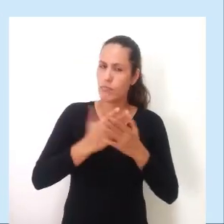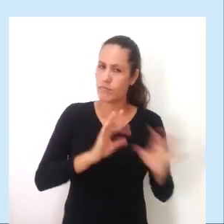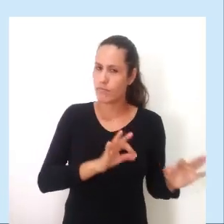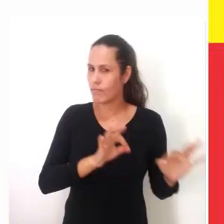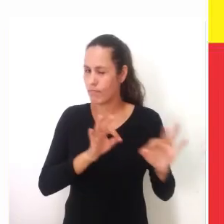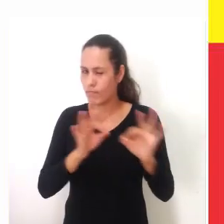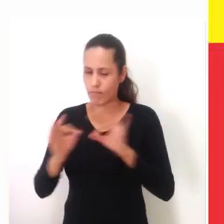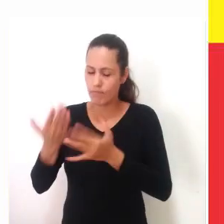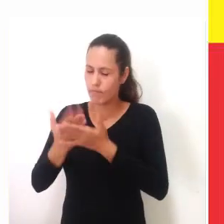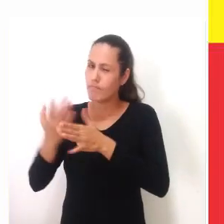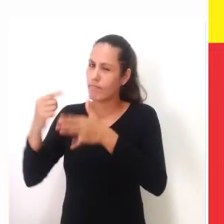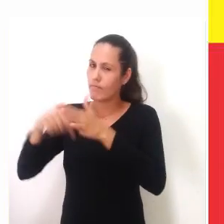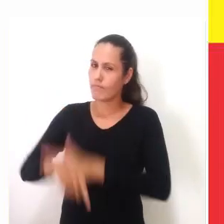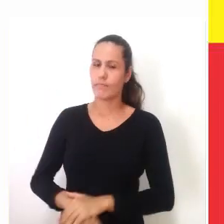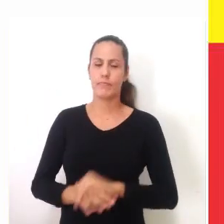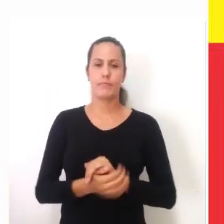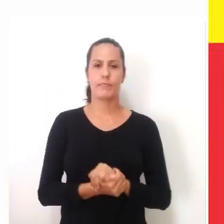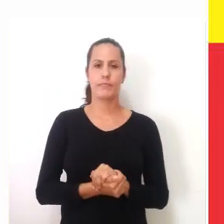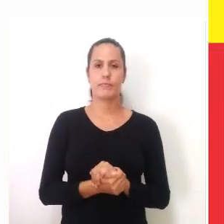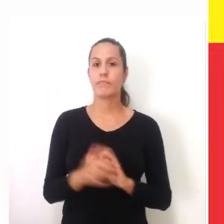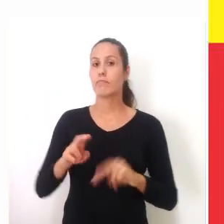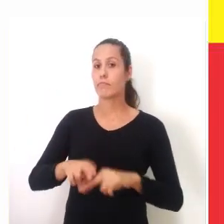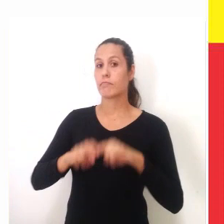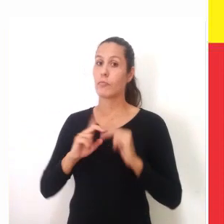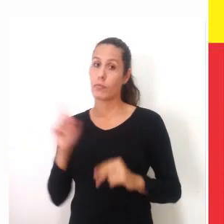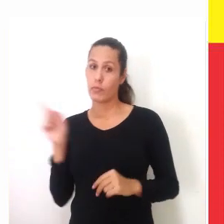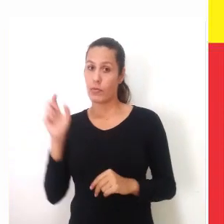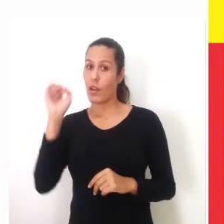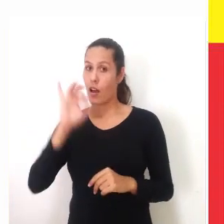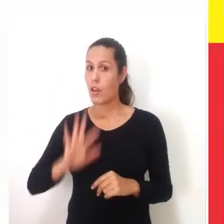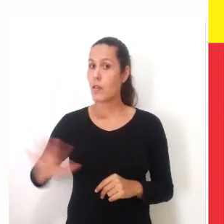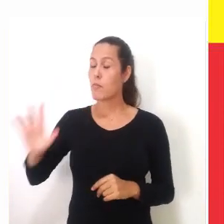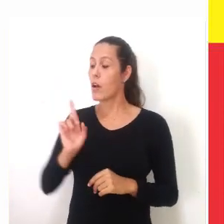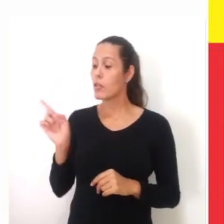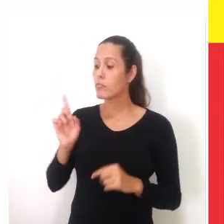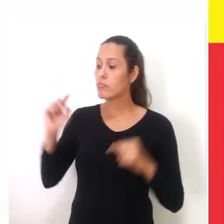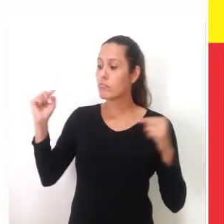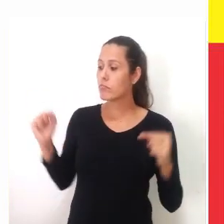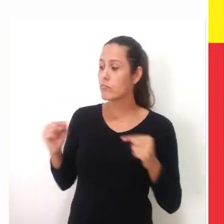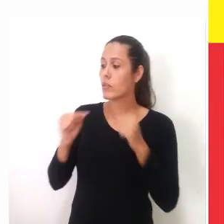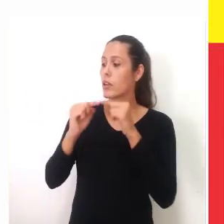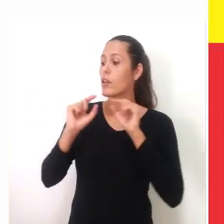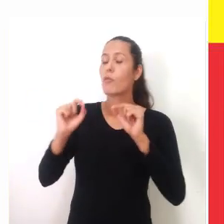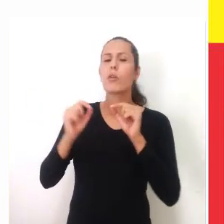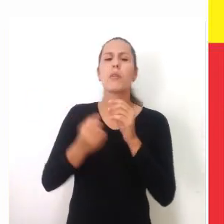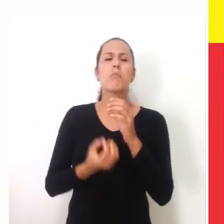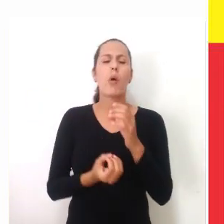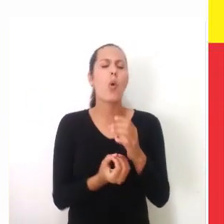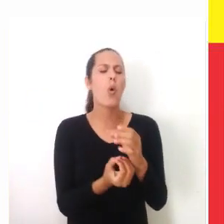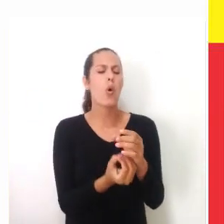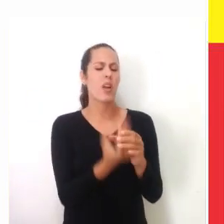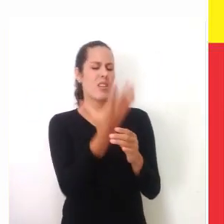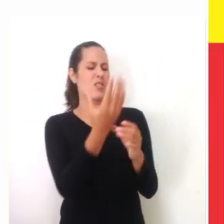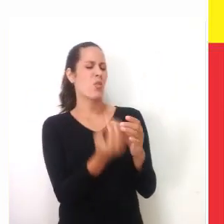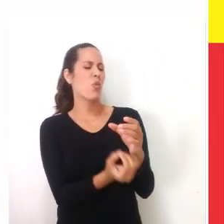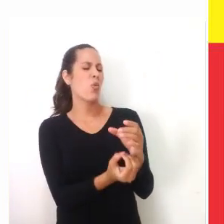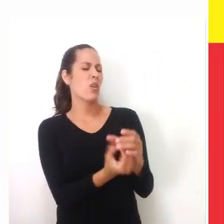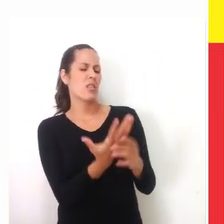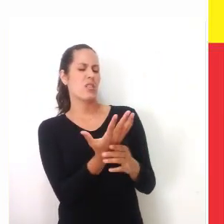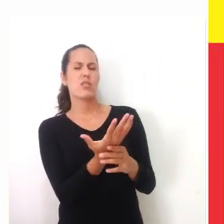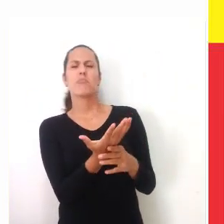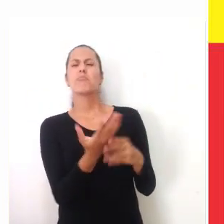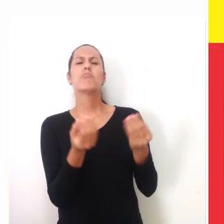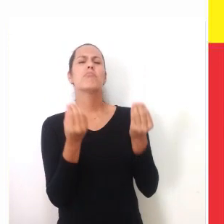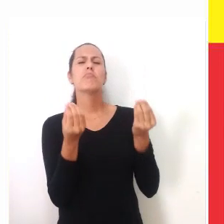isso. E aí, conforme a imagem também, a gente vai para a origem. O que